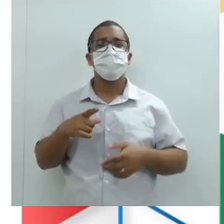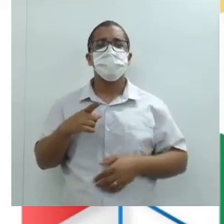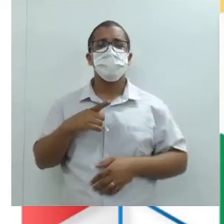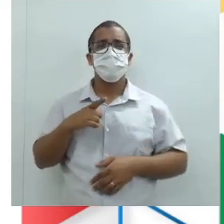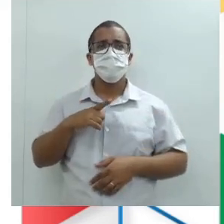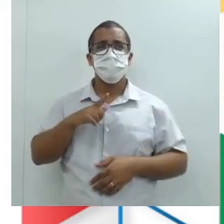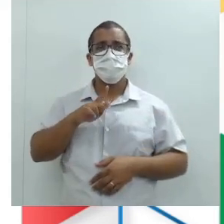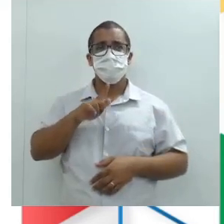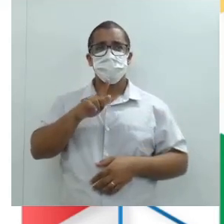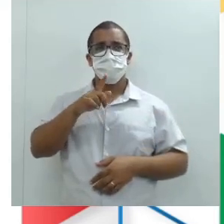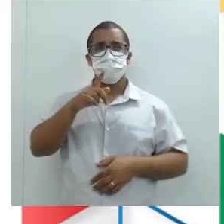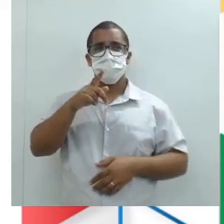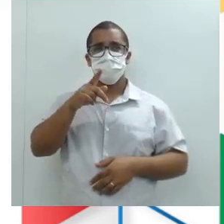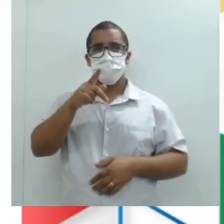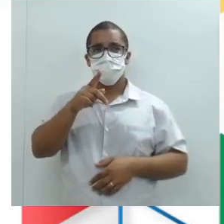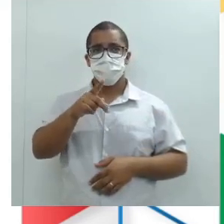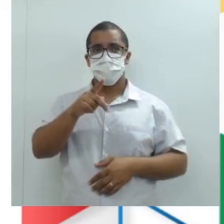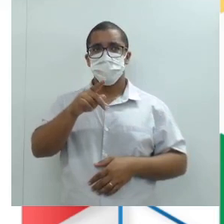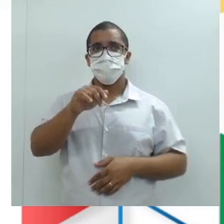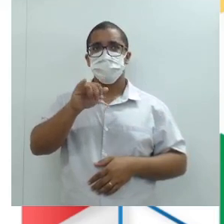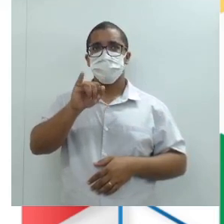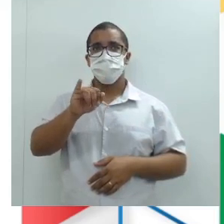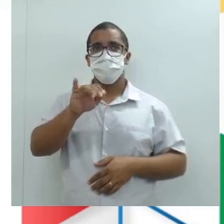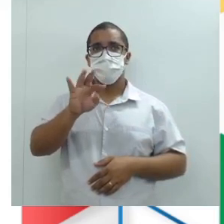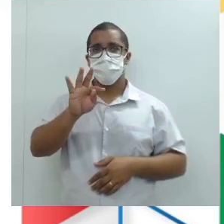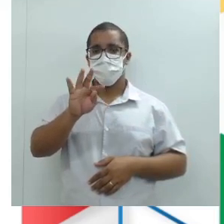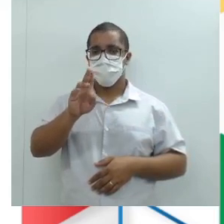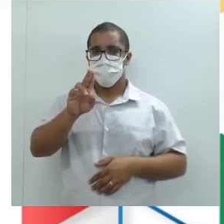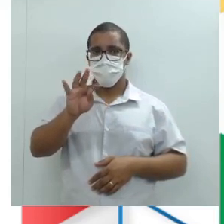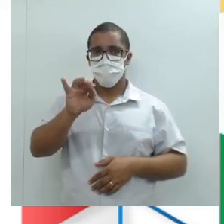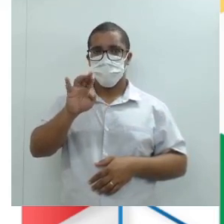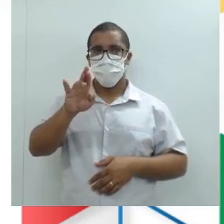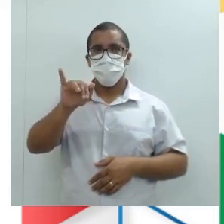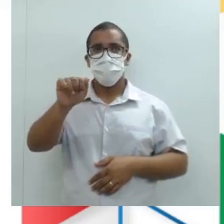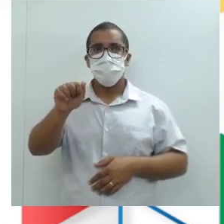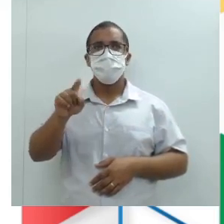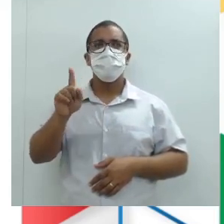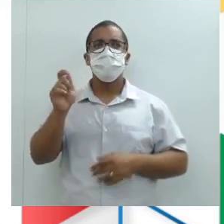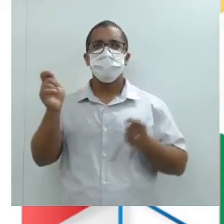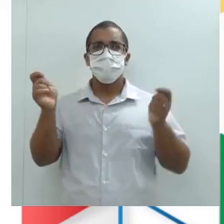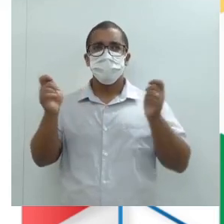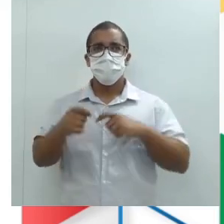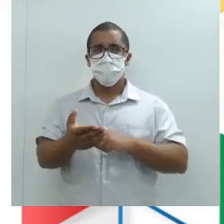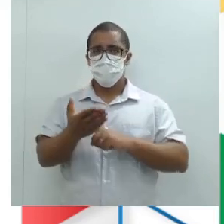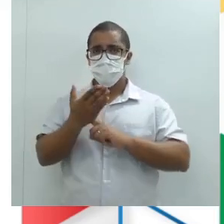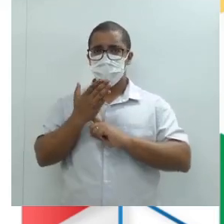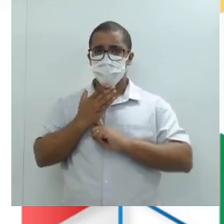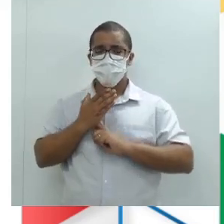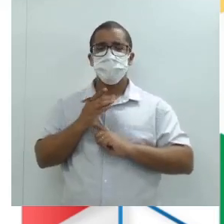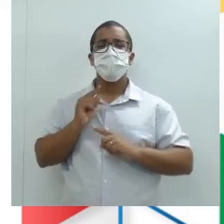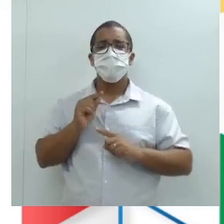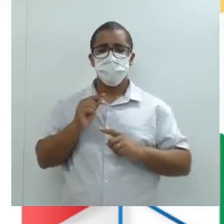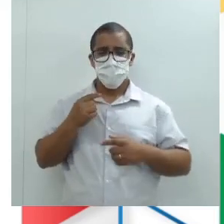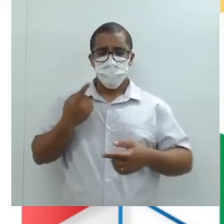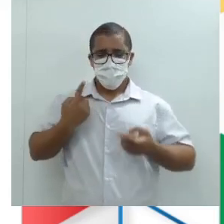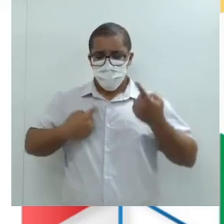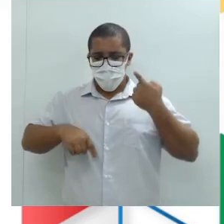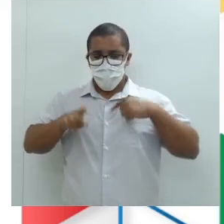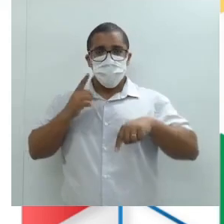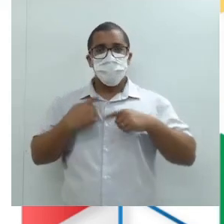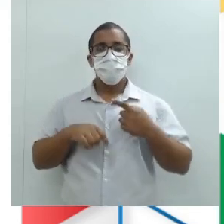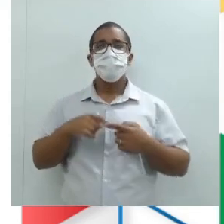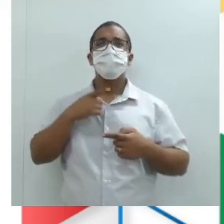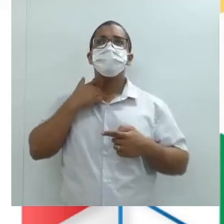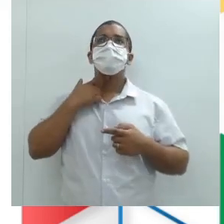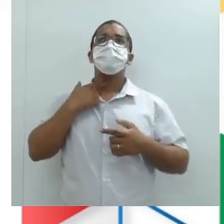de pituitária. Isso que vai, lógico, estimular o aumento da produção dos hormônios